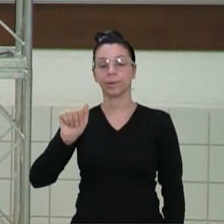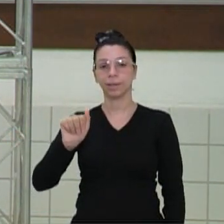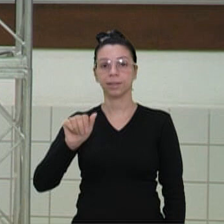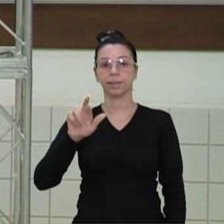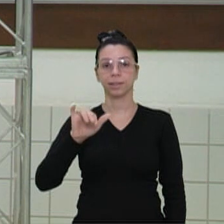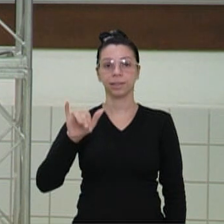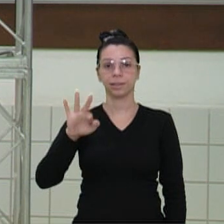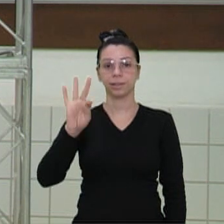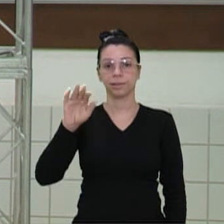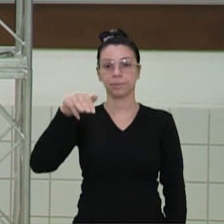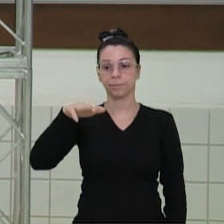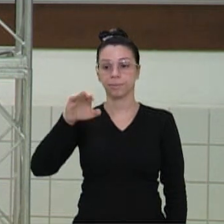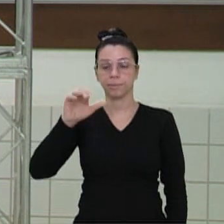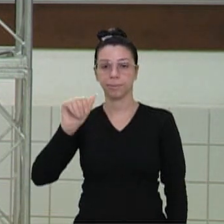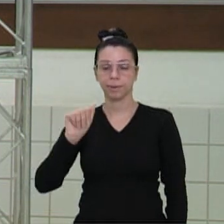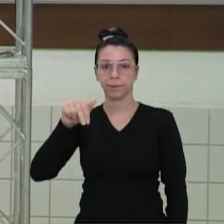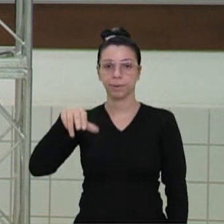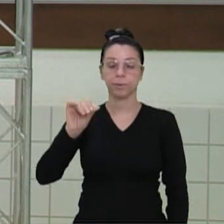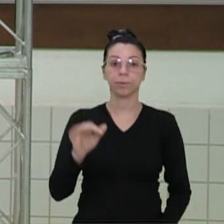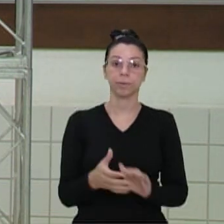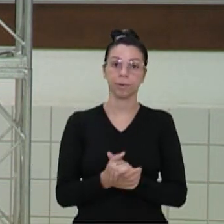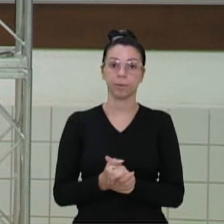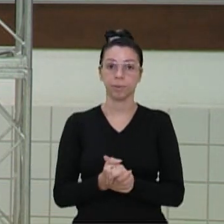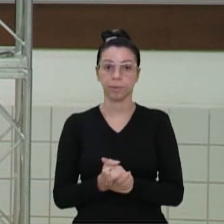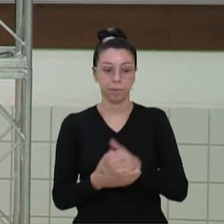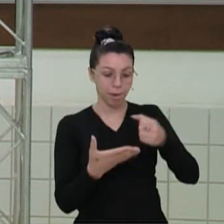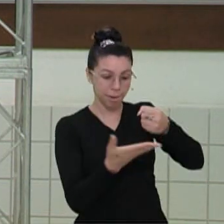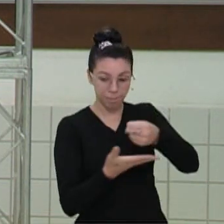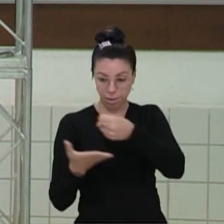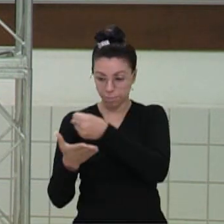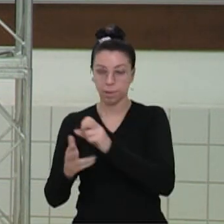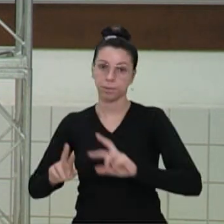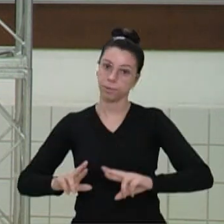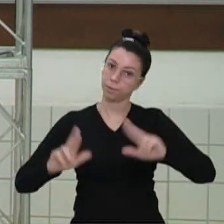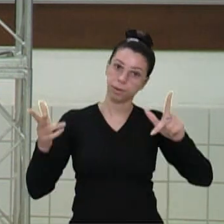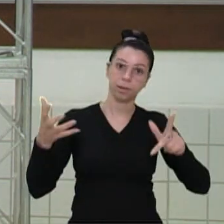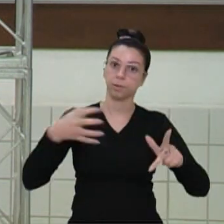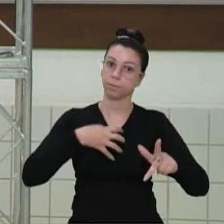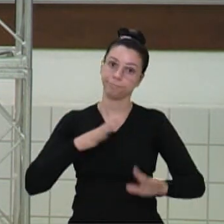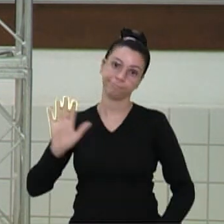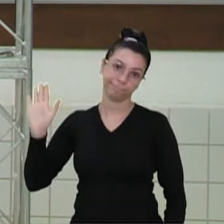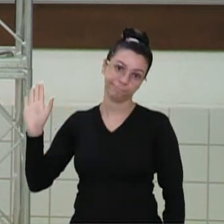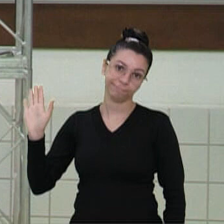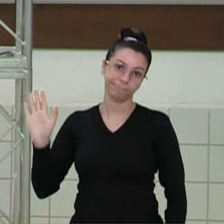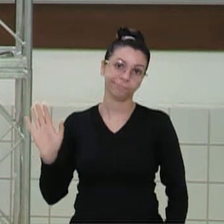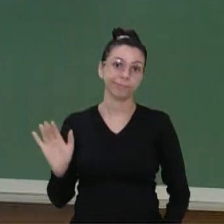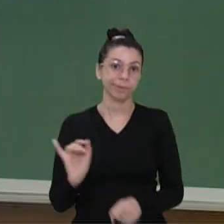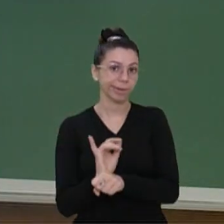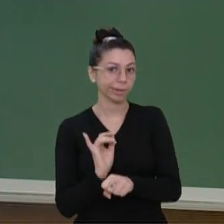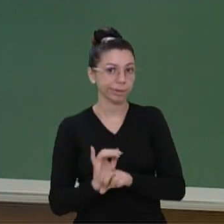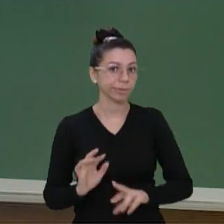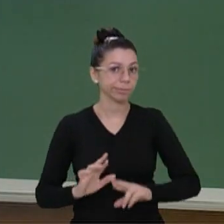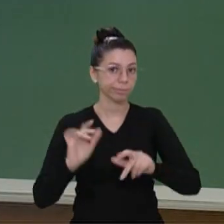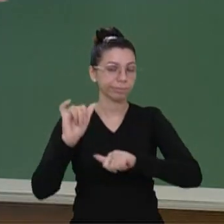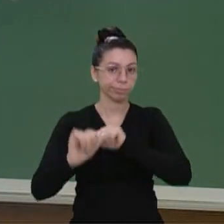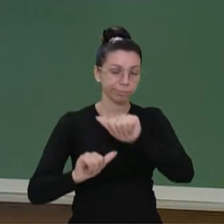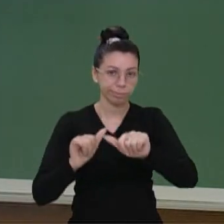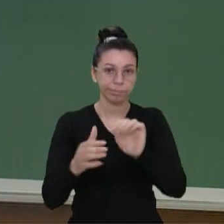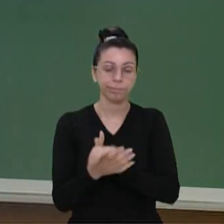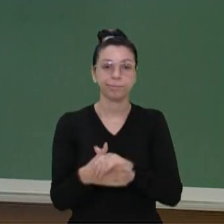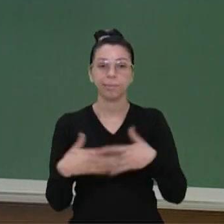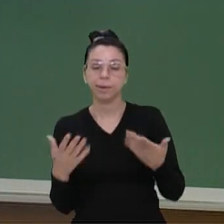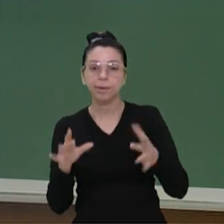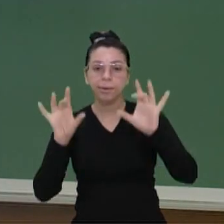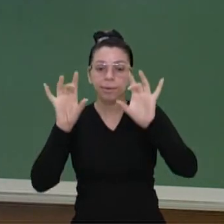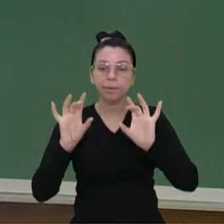especial. Se as bases forem diferentes, gente, não tem como fazer isso, tá? Não esquece. E mais um detalhe aqui, a gente estava conversando aqui no estúdio, né? Poxa,